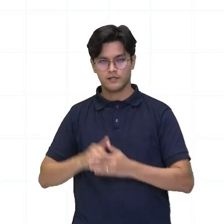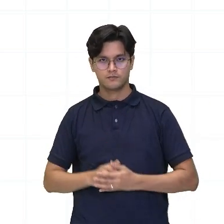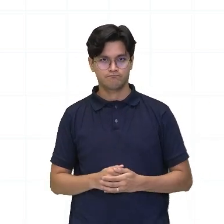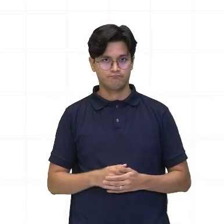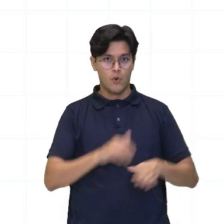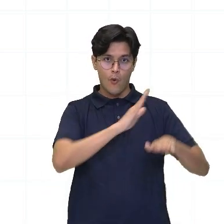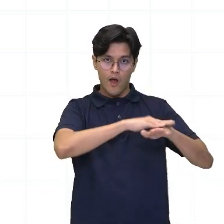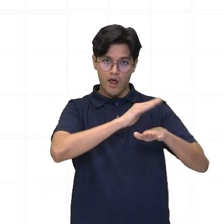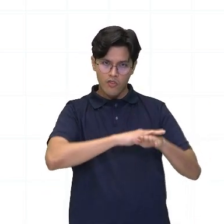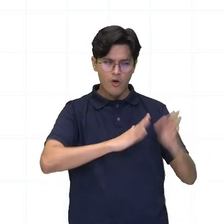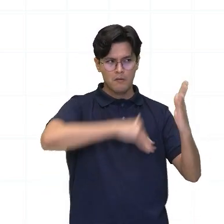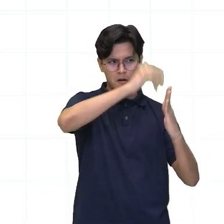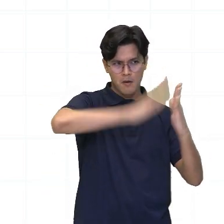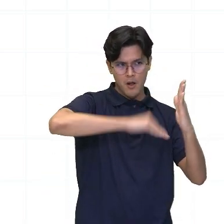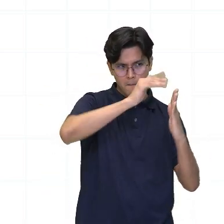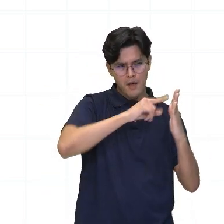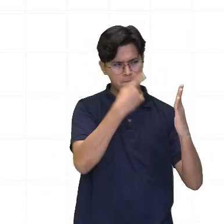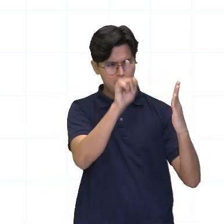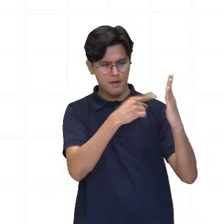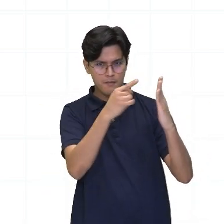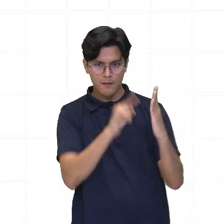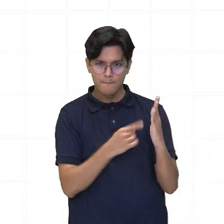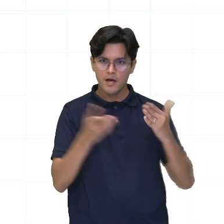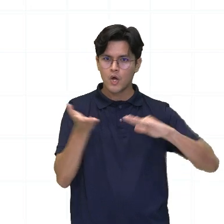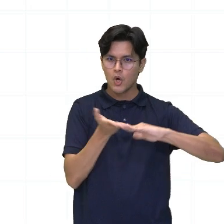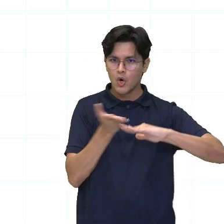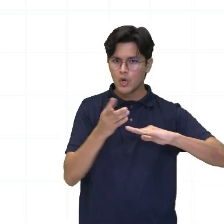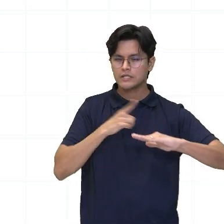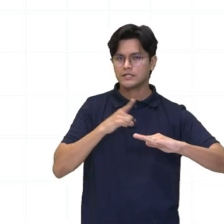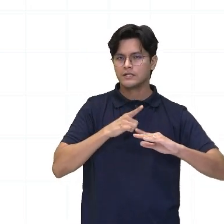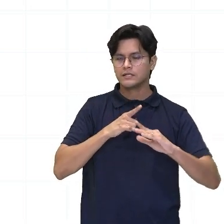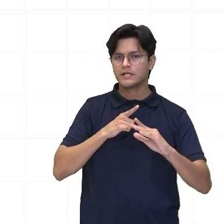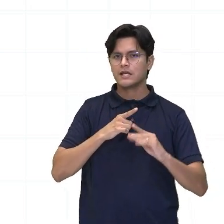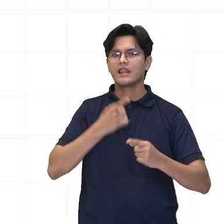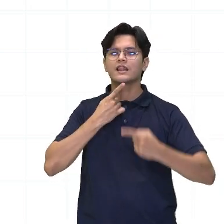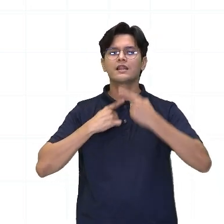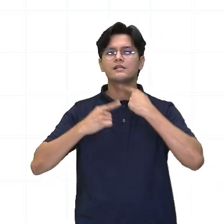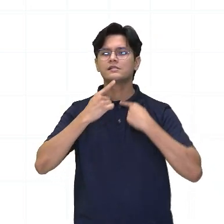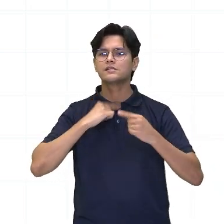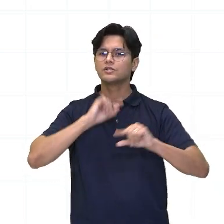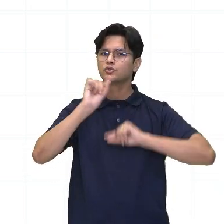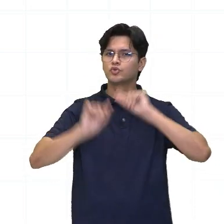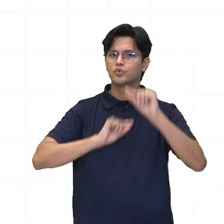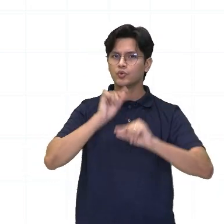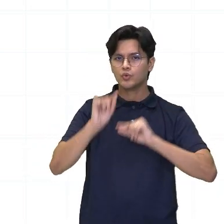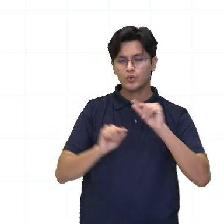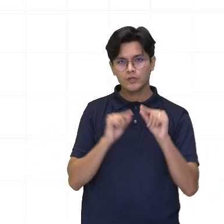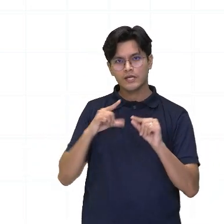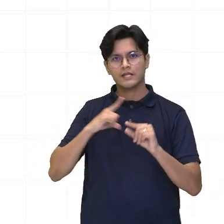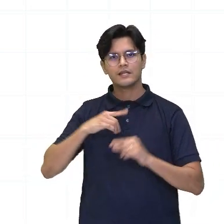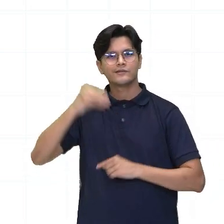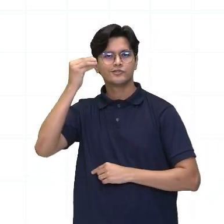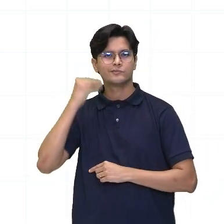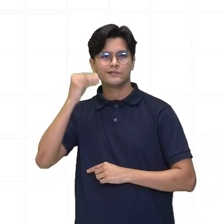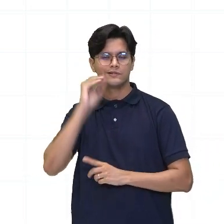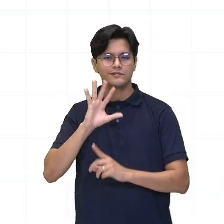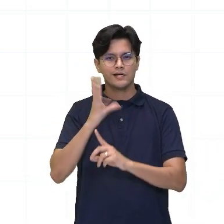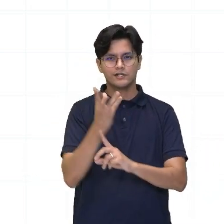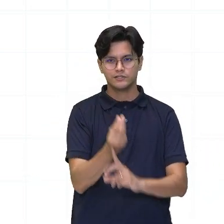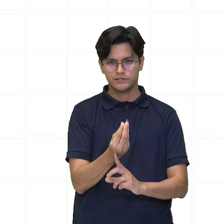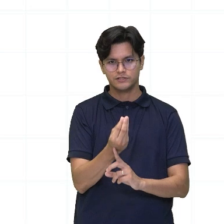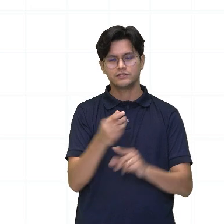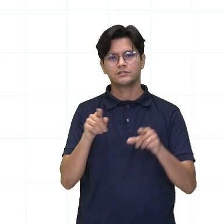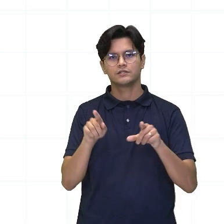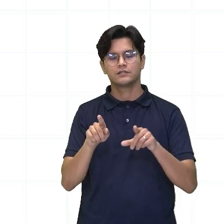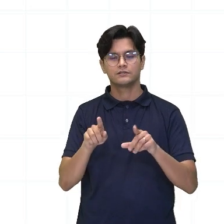o desejo de extrapolar invenções e fazer experimentações artísticas. Então, na arte